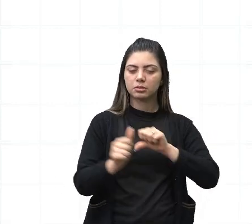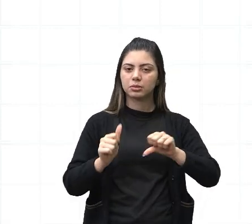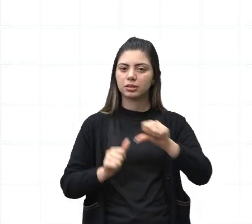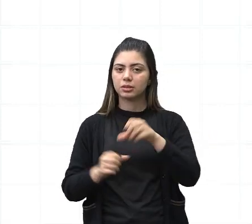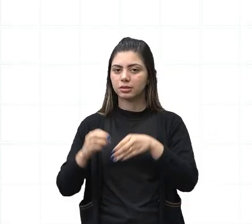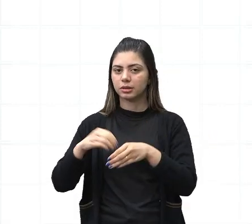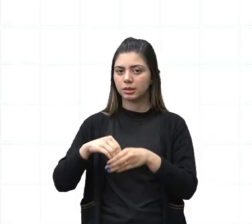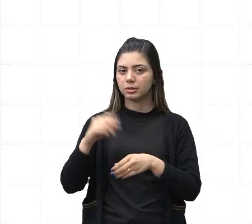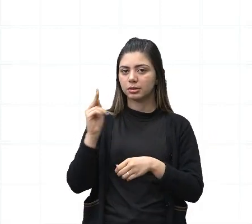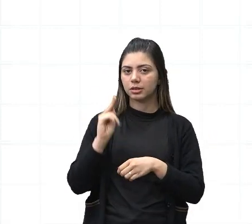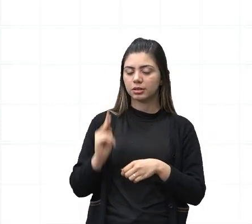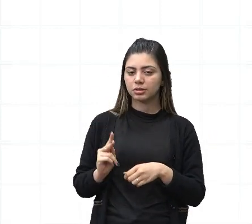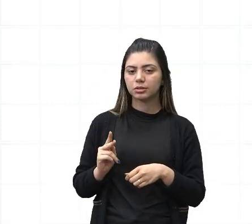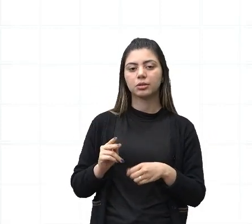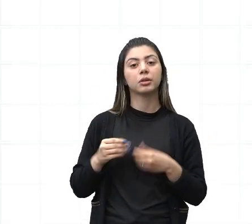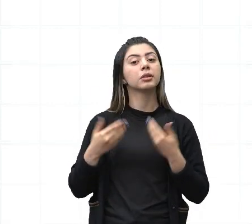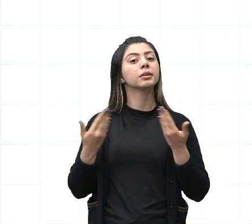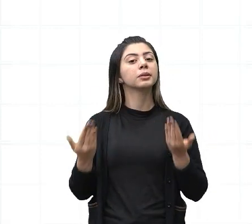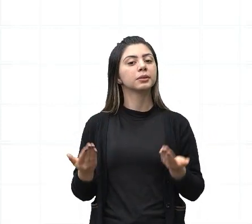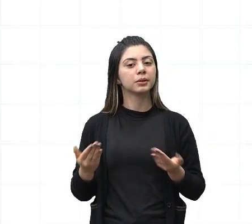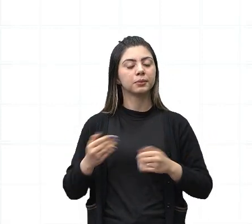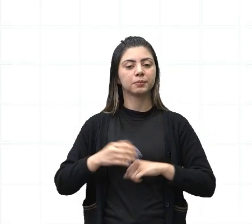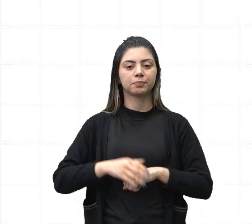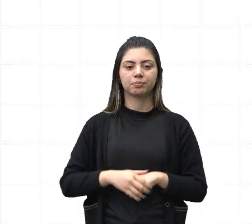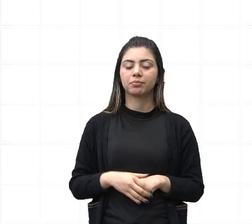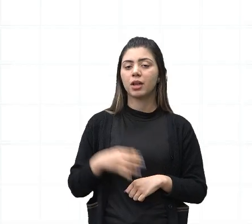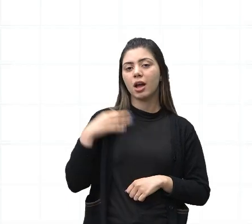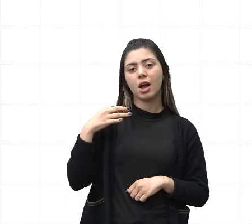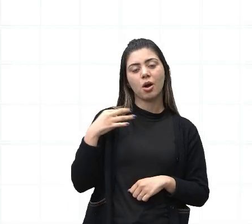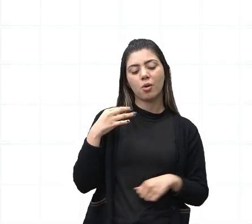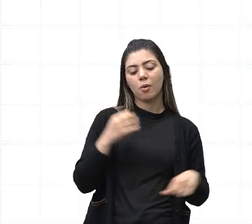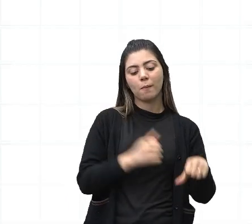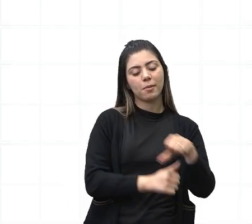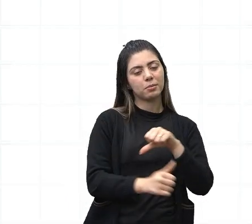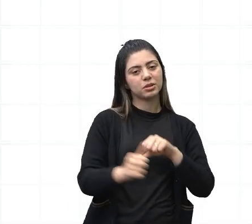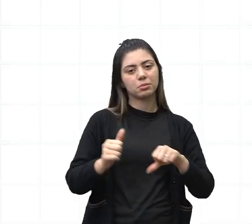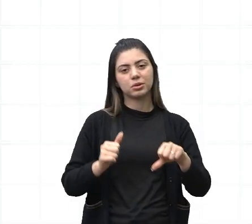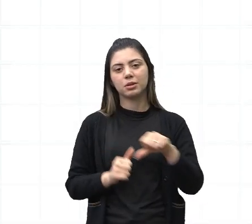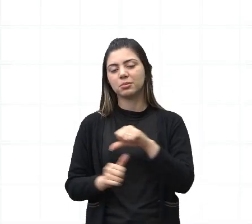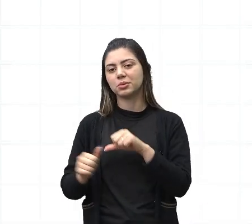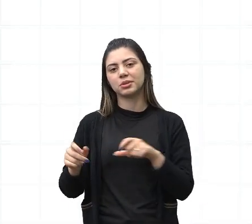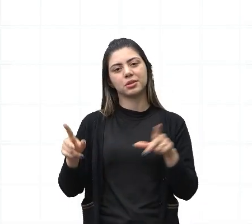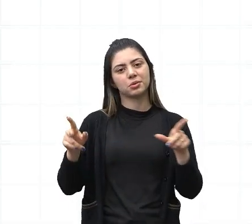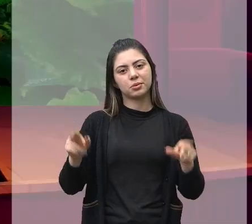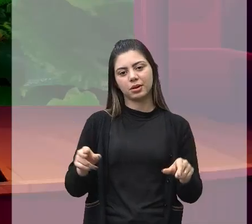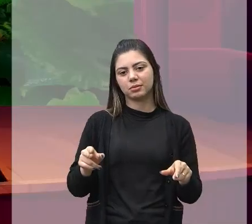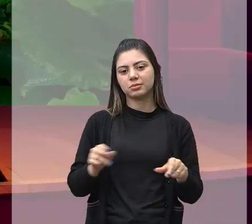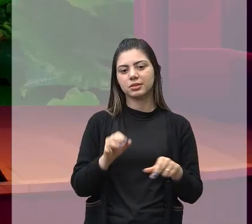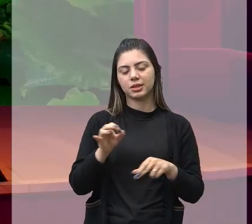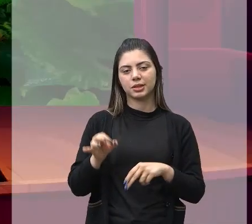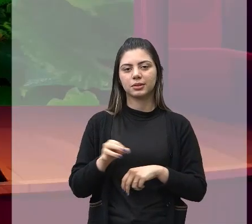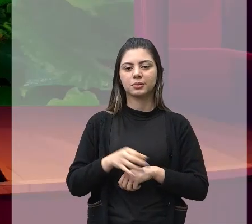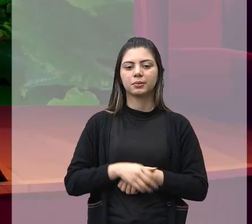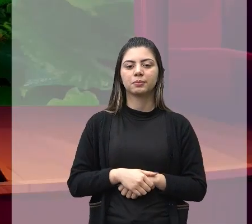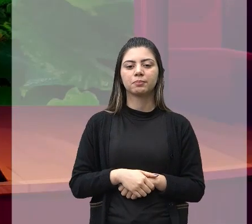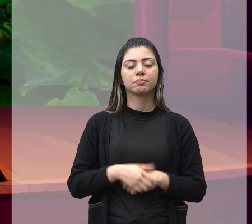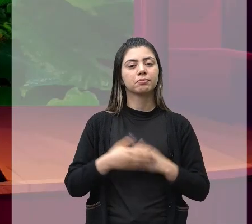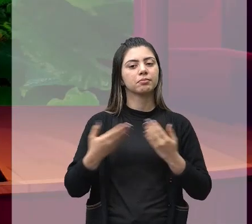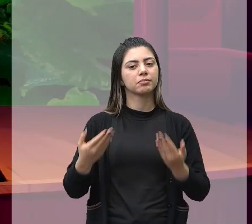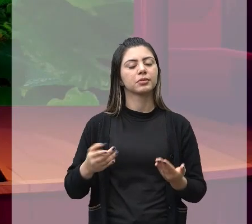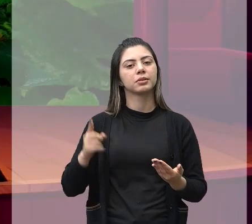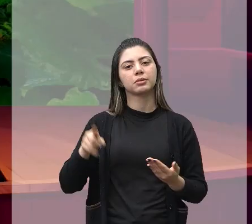vai transformando o figurino, a identificação desses personagens.